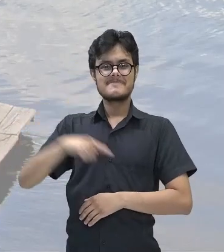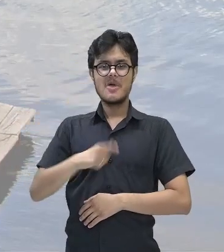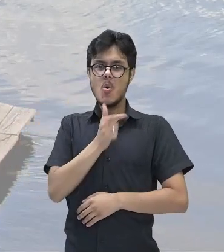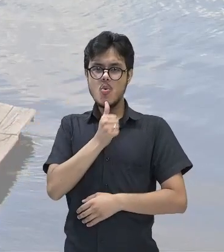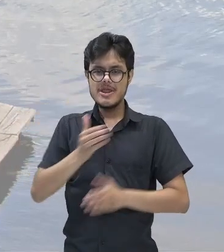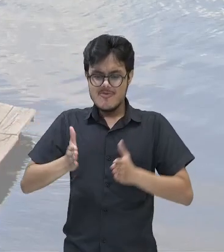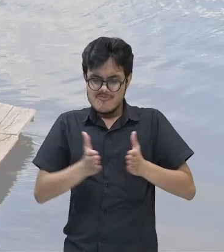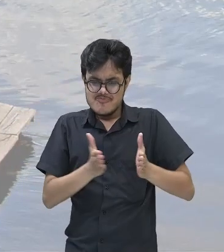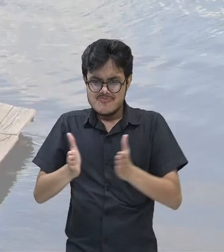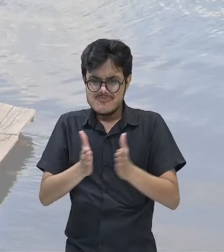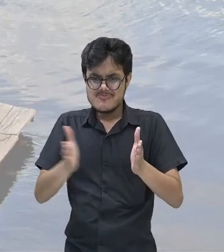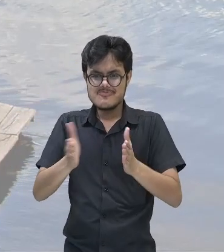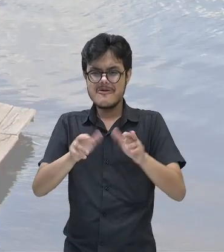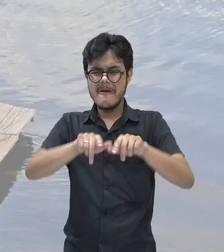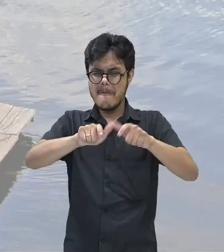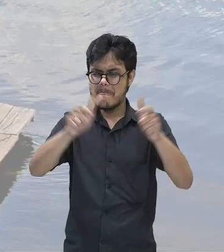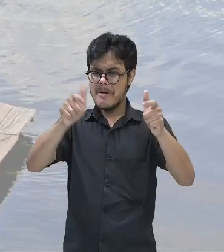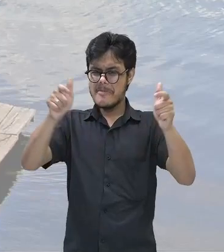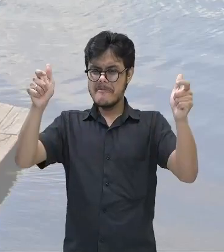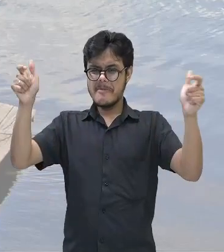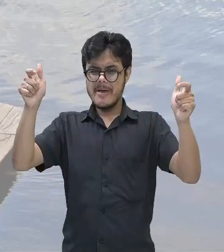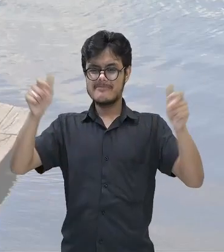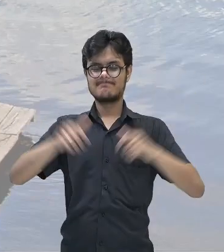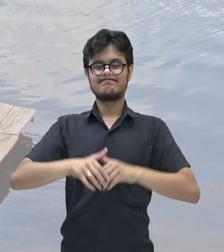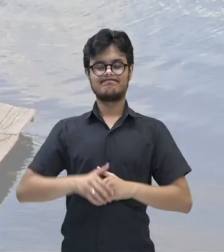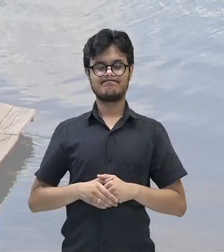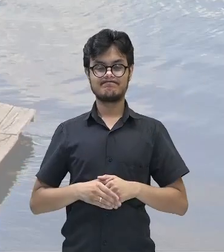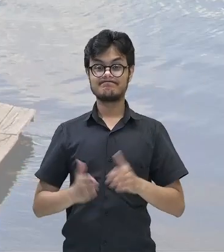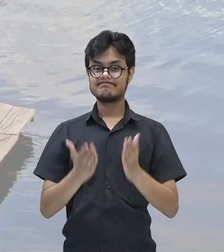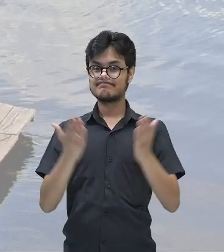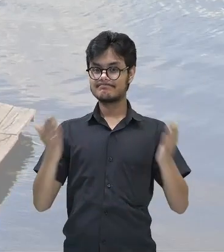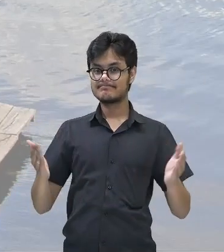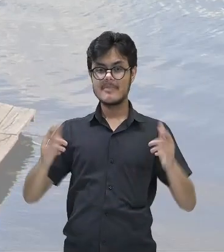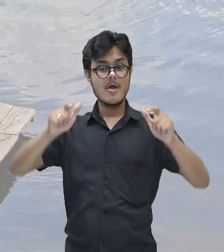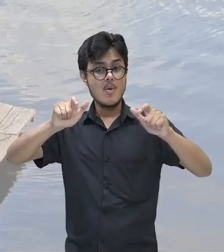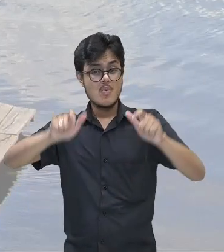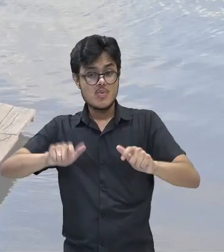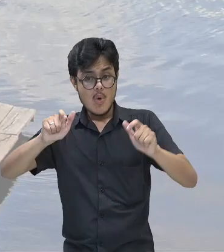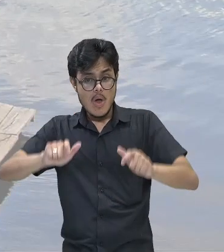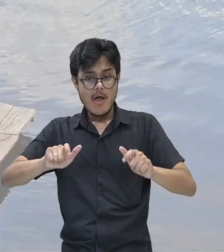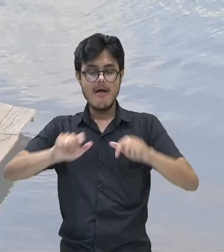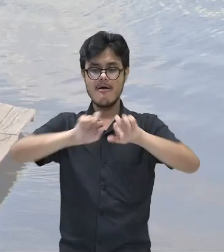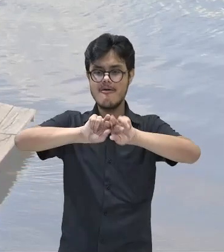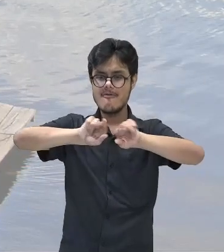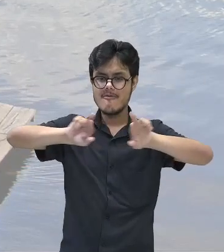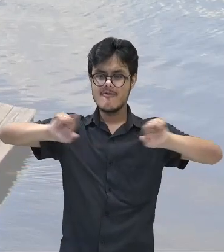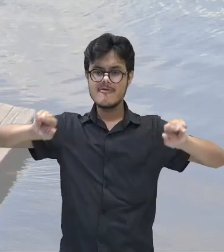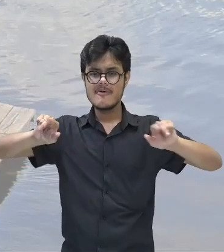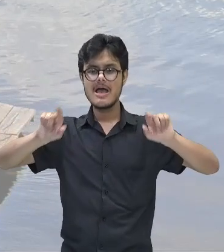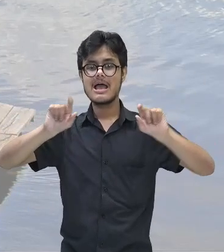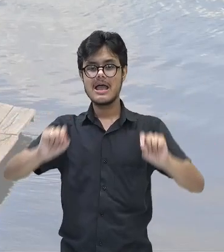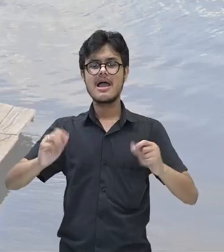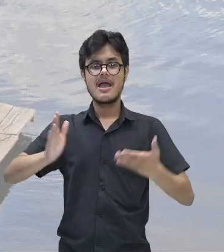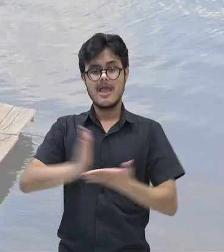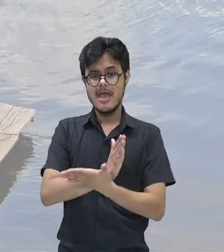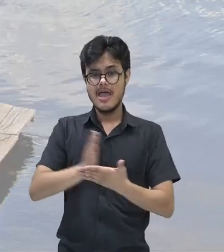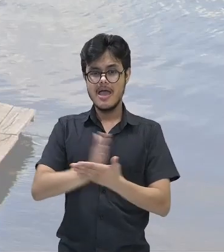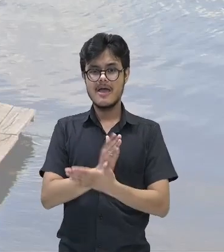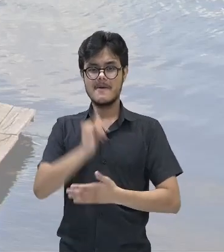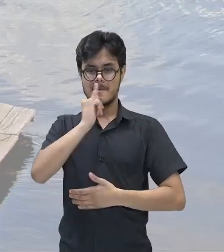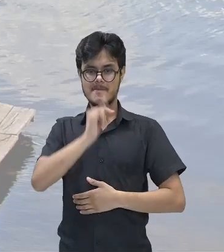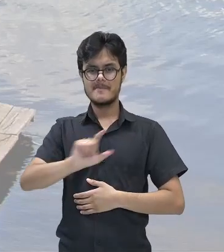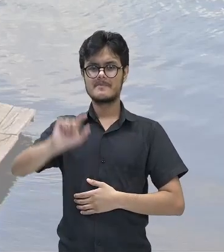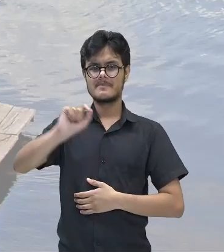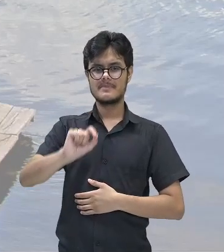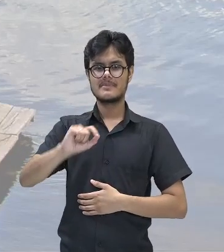volume e extensão, né, do mundo. E nessa bacia estão localizados os divisores de água, né? O